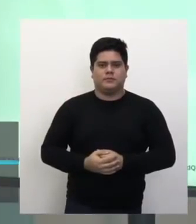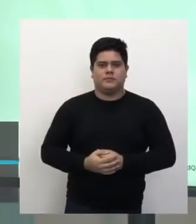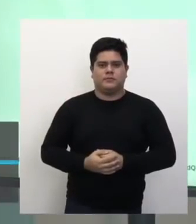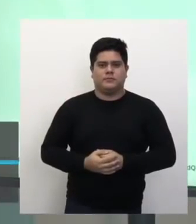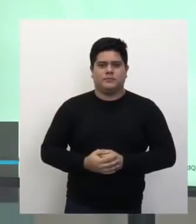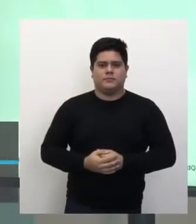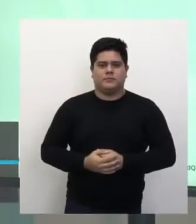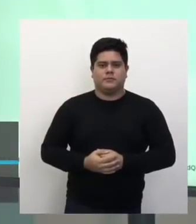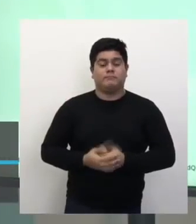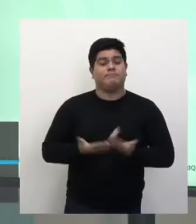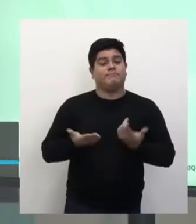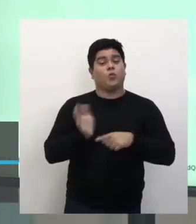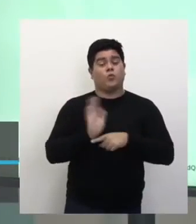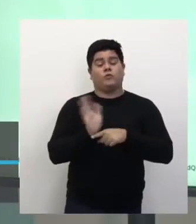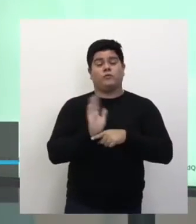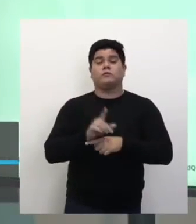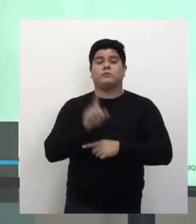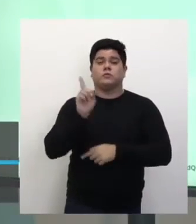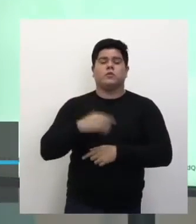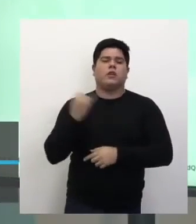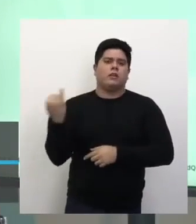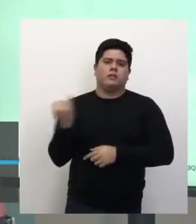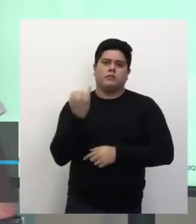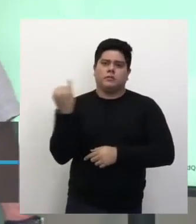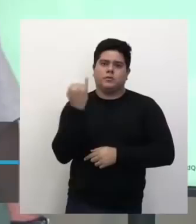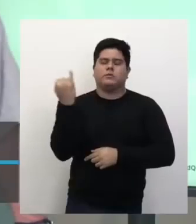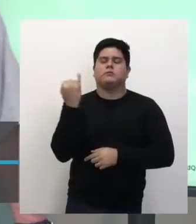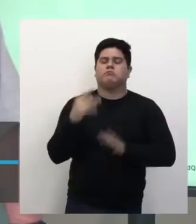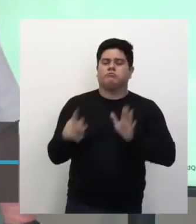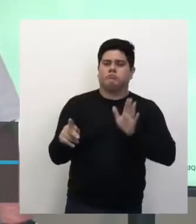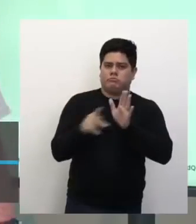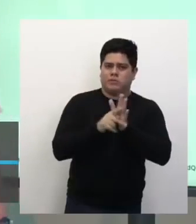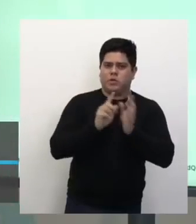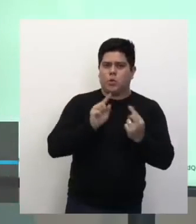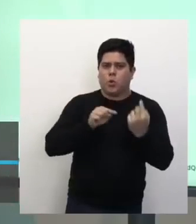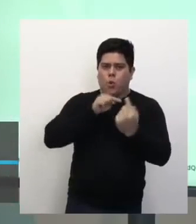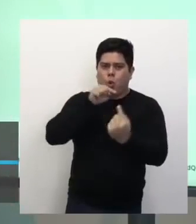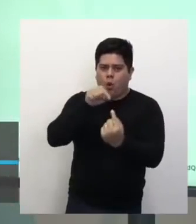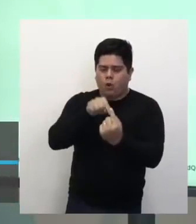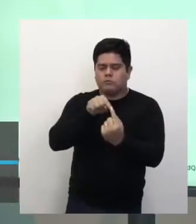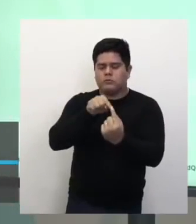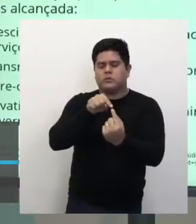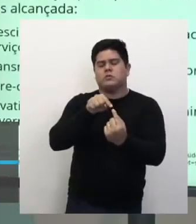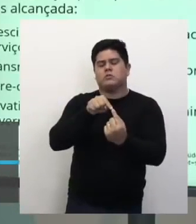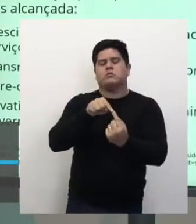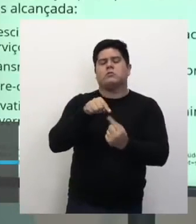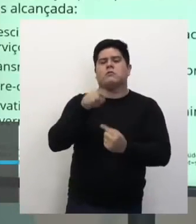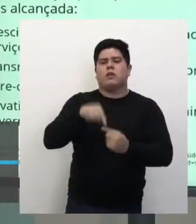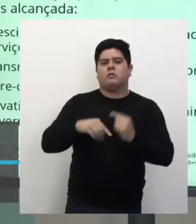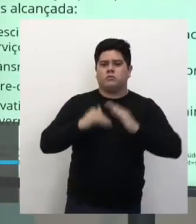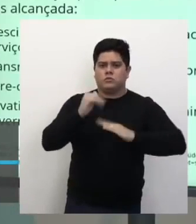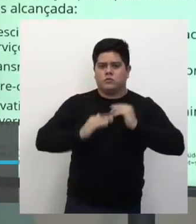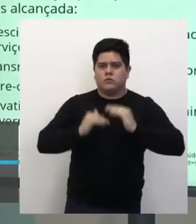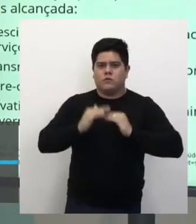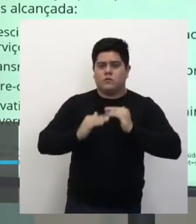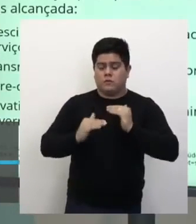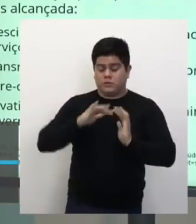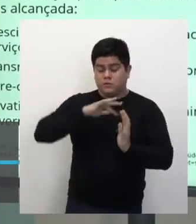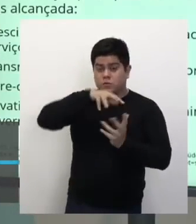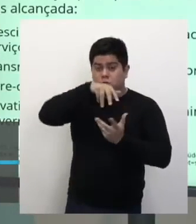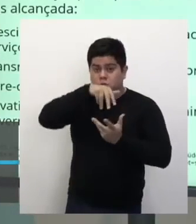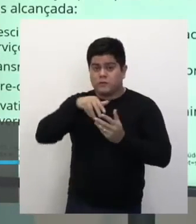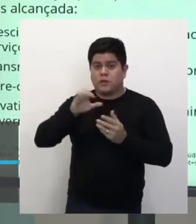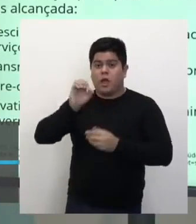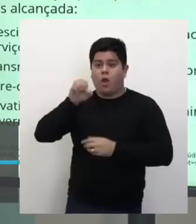Isso aí. Então o vídeo ele é importante retratar, faz parte do objetivo, né, do desenvolvimento sustentável aí da ONU, né,